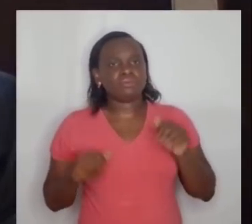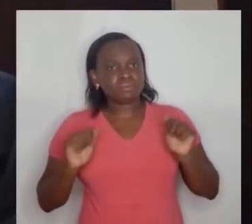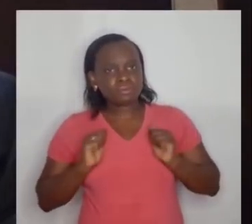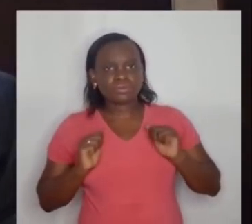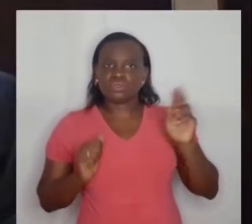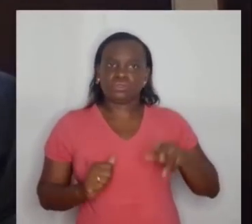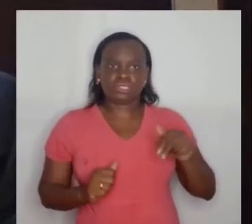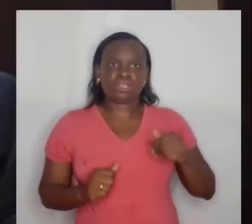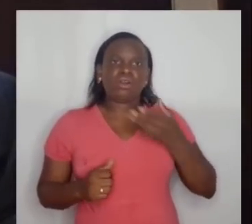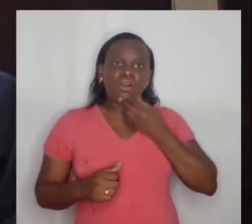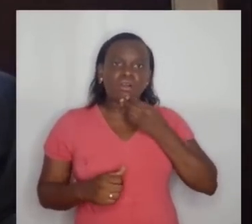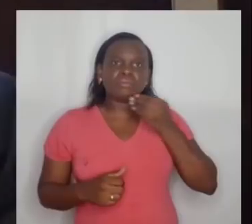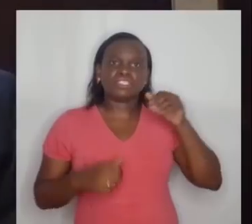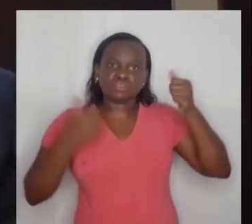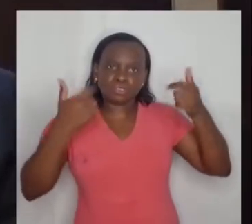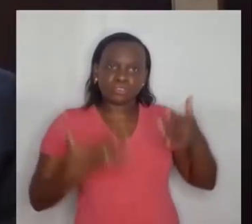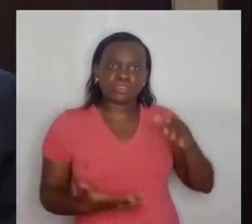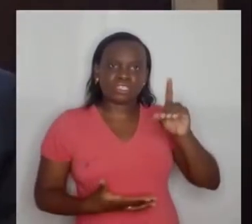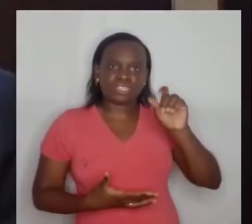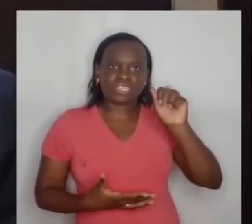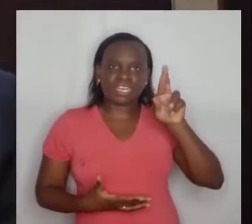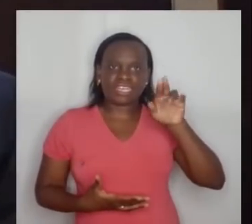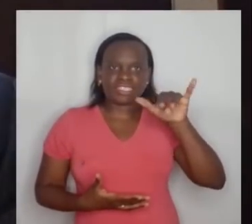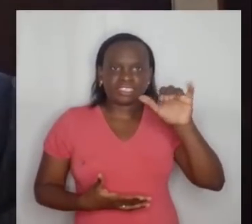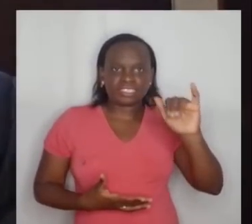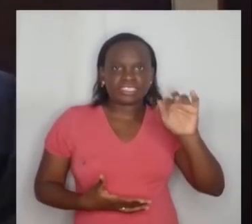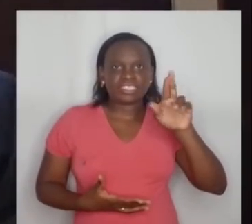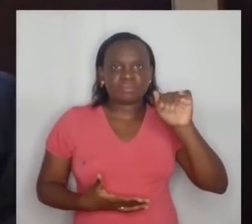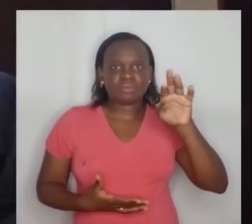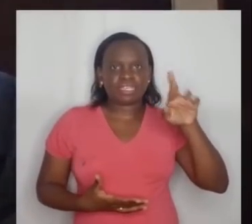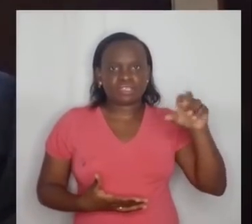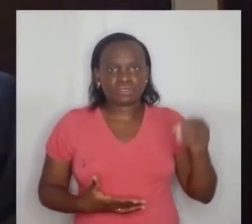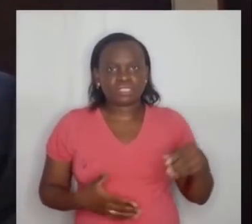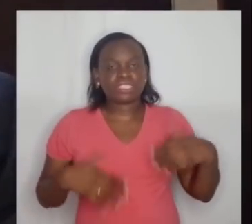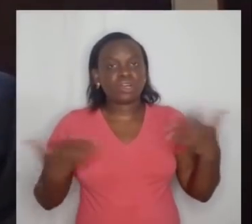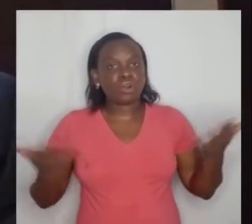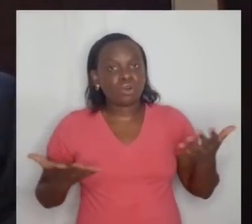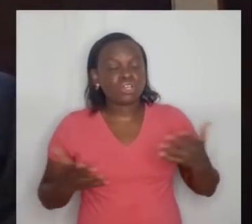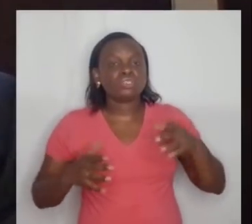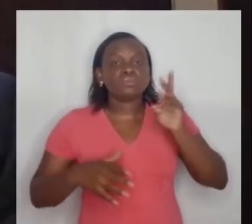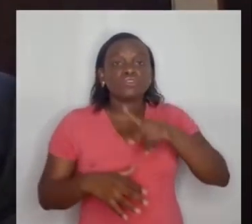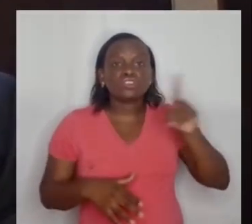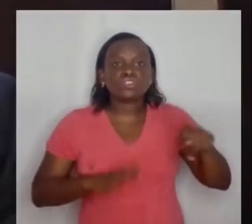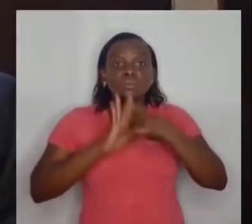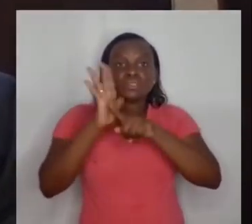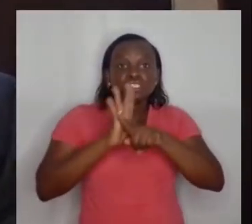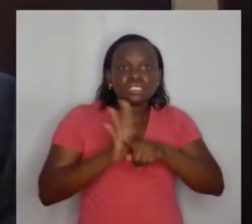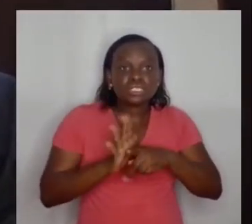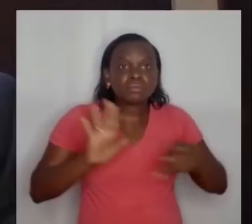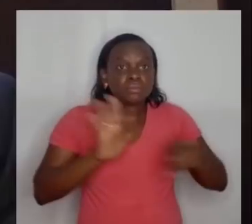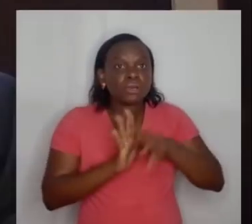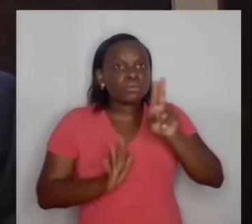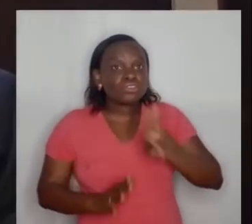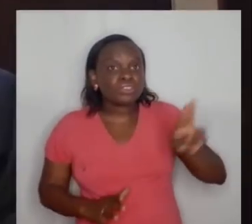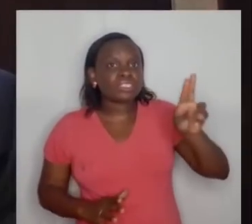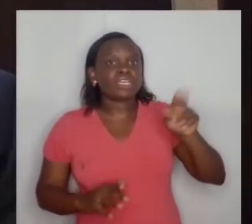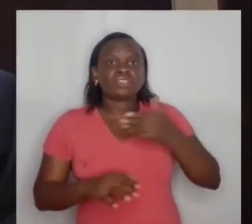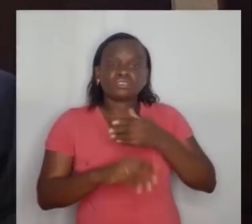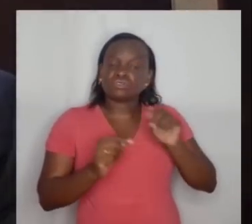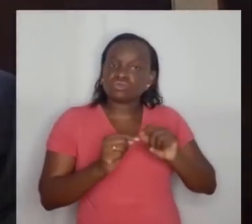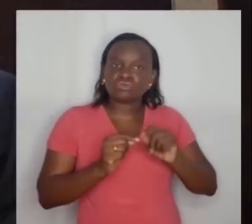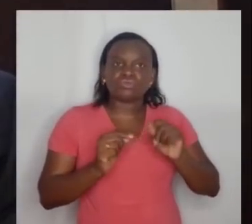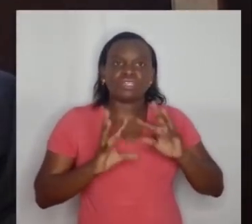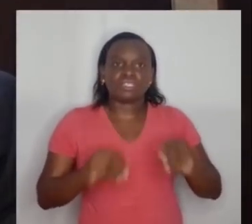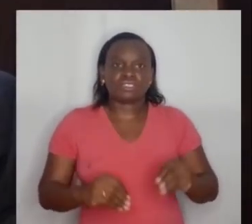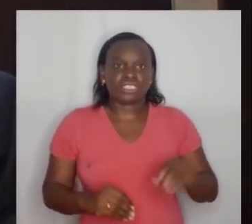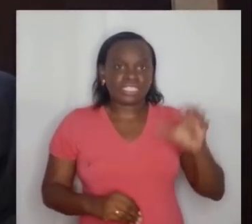Ribeiro, antropólogo. E é exatamente isso que os professores e pesquisadores das nossas universidades estão fazendo. A